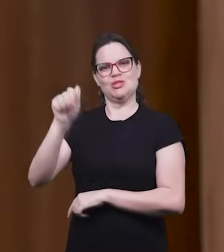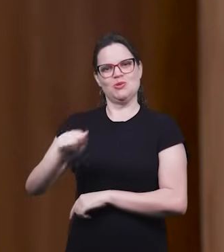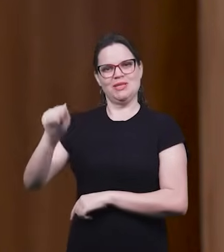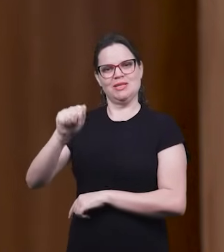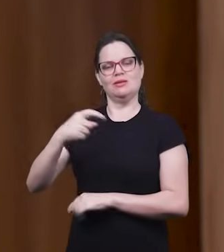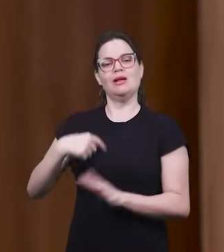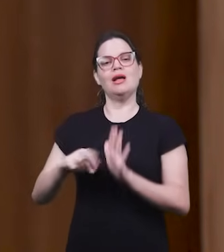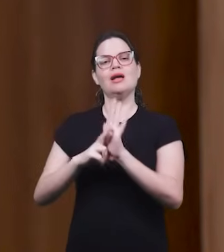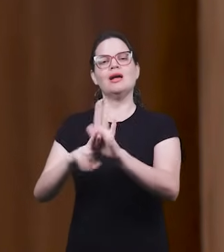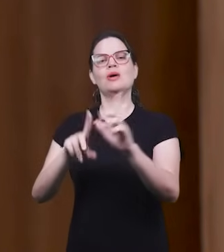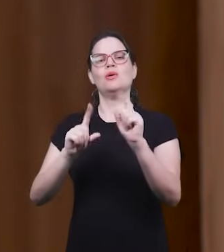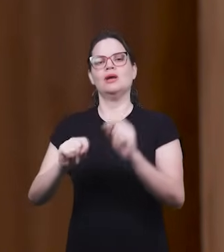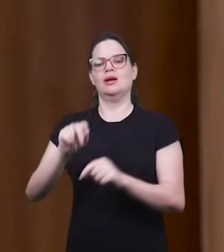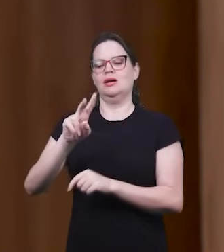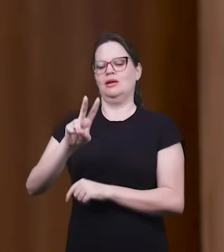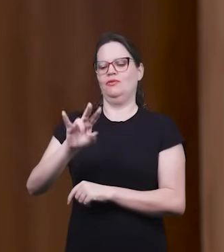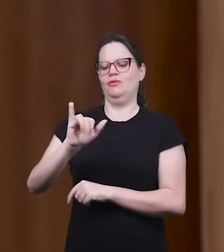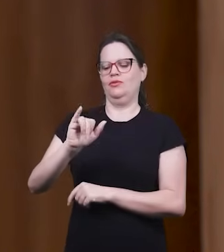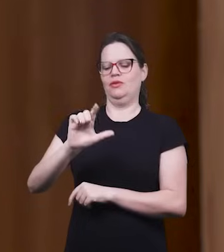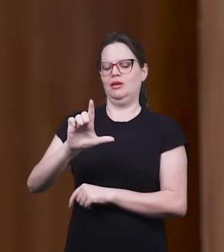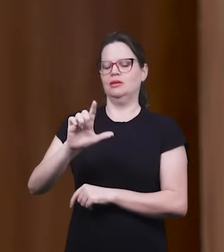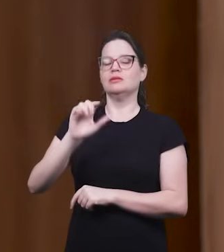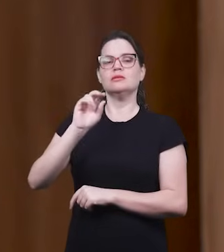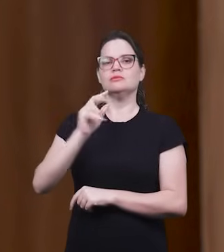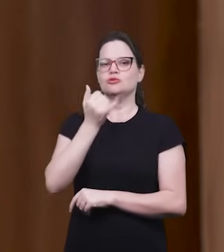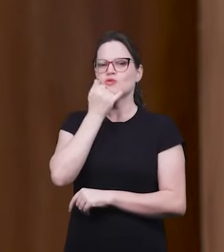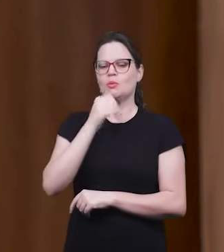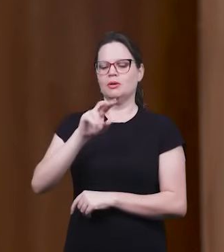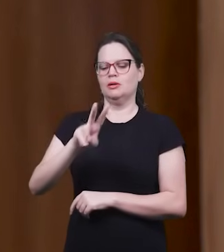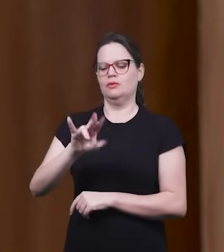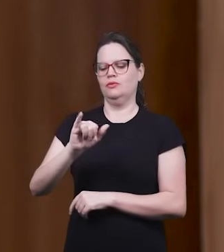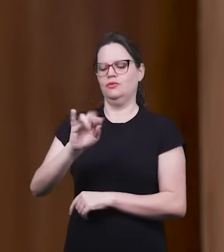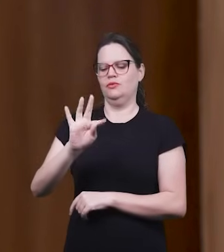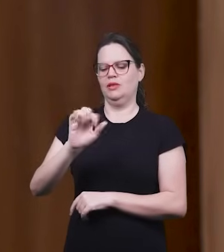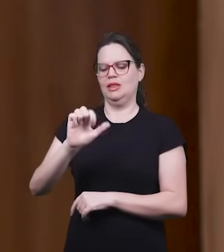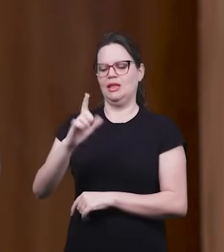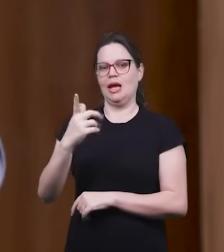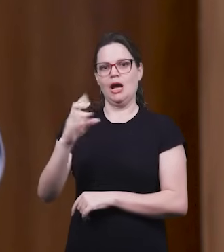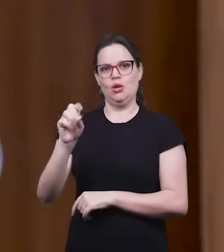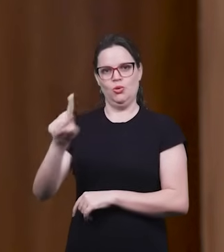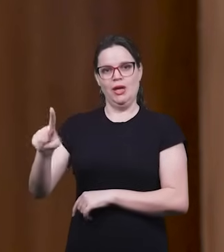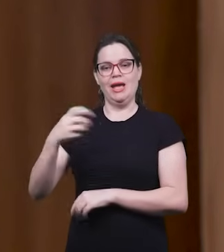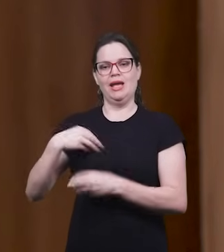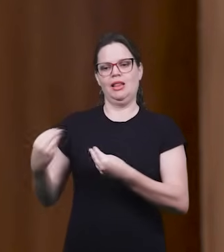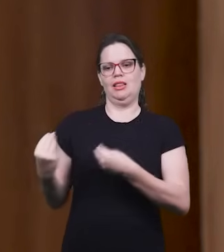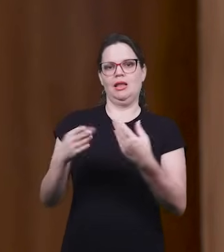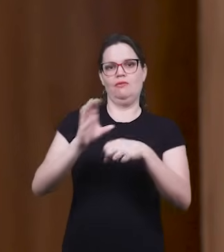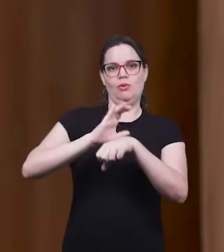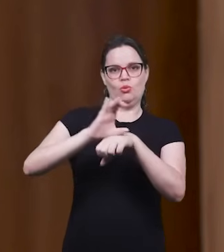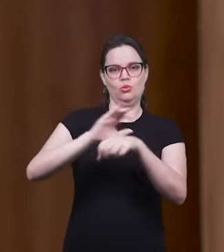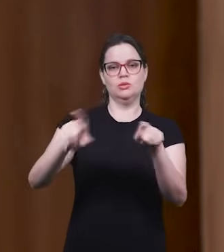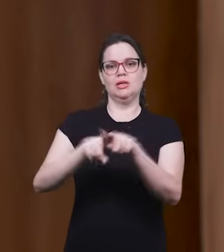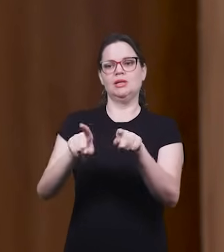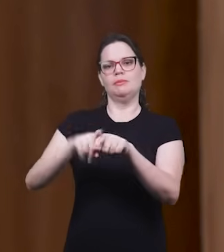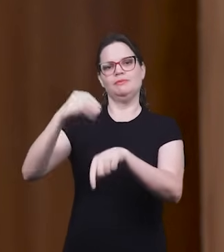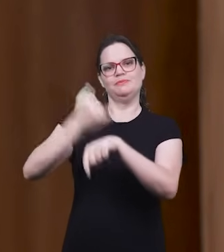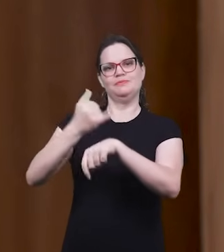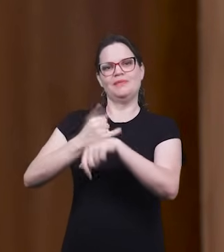era a grande empresa americana que cedia o aço e dava os cursos também.